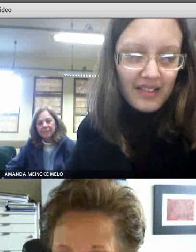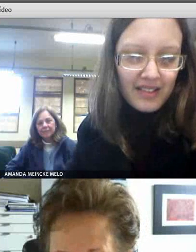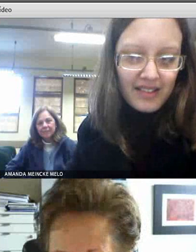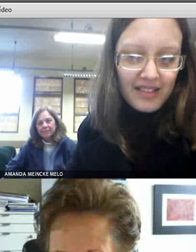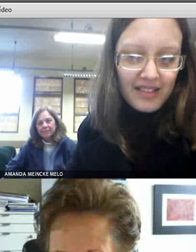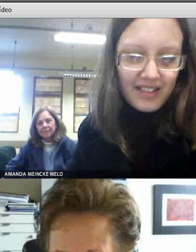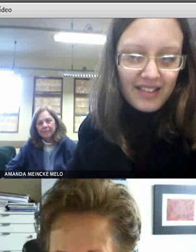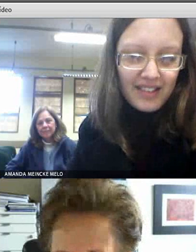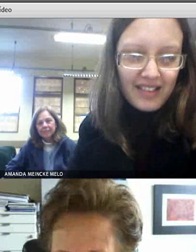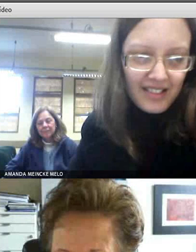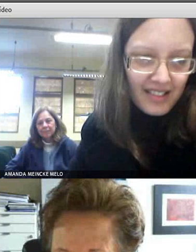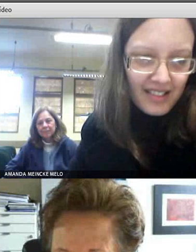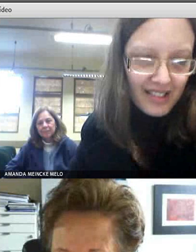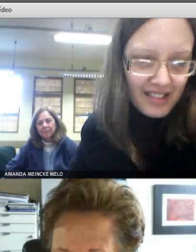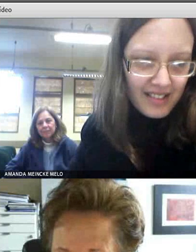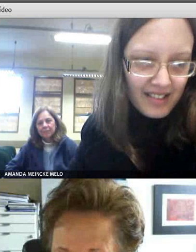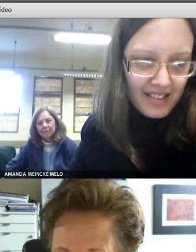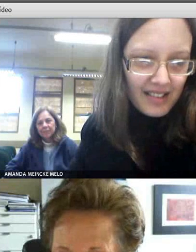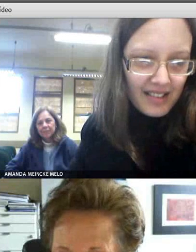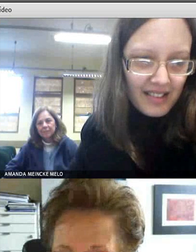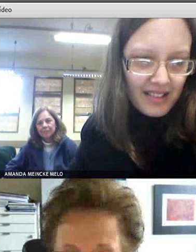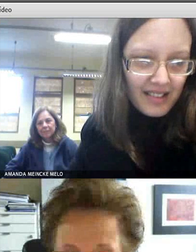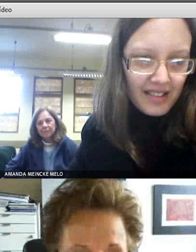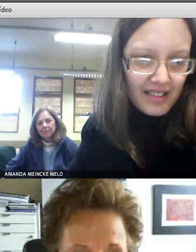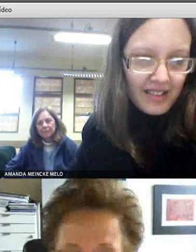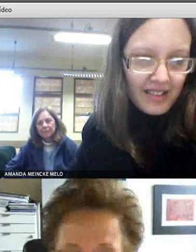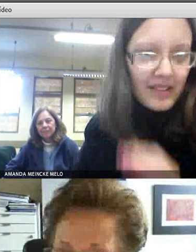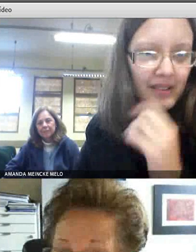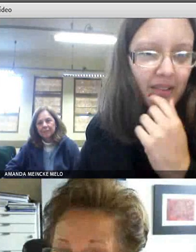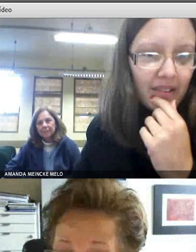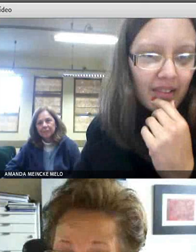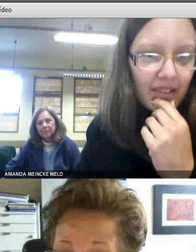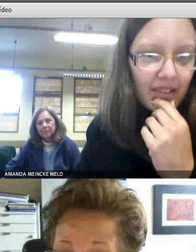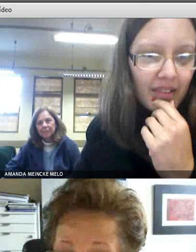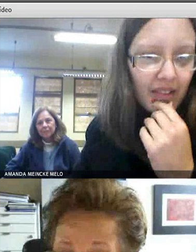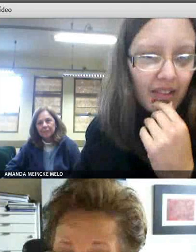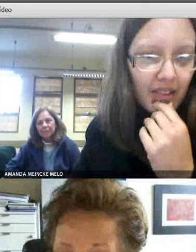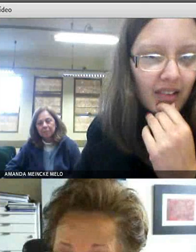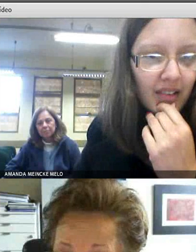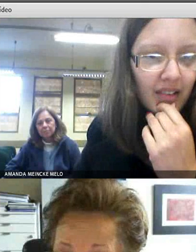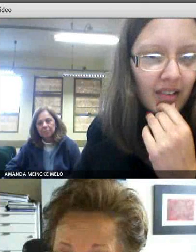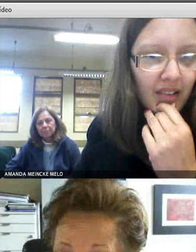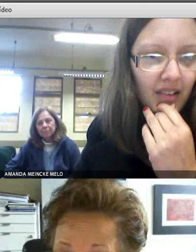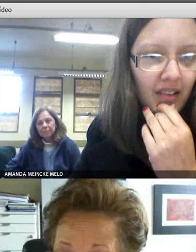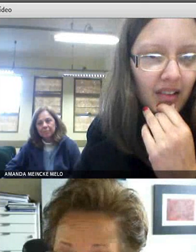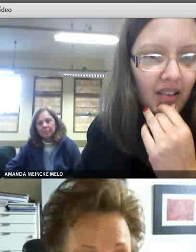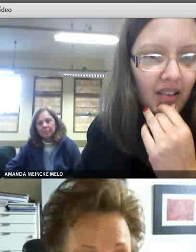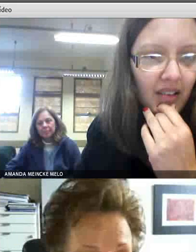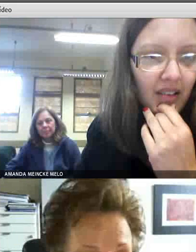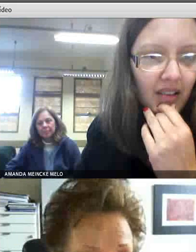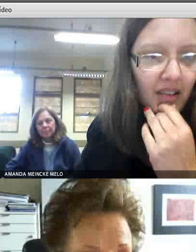é maravilhoso, muito melhor. E a gente não tem previsão de tempo, porque... O que...